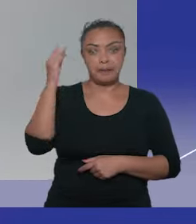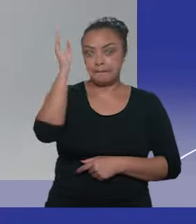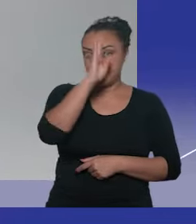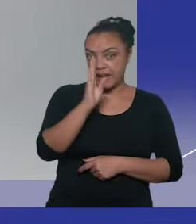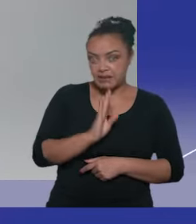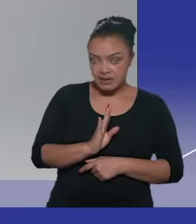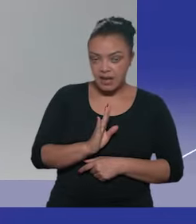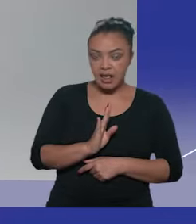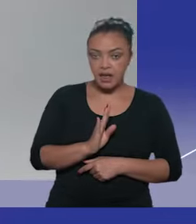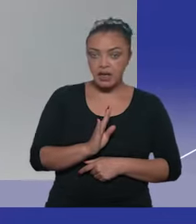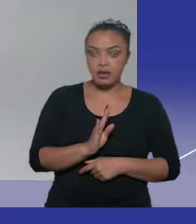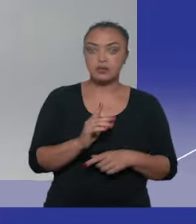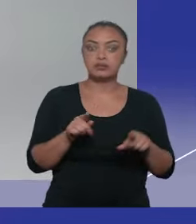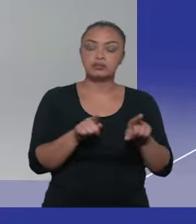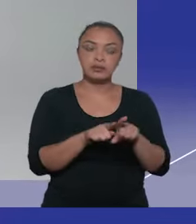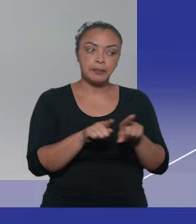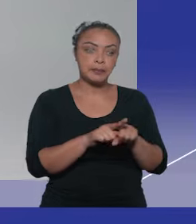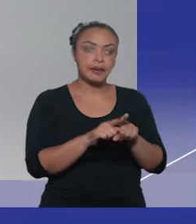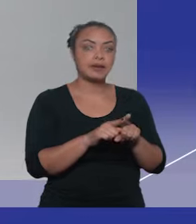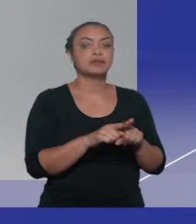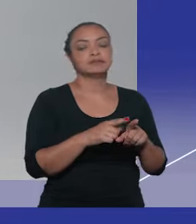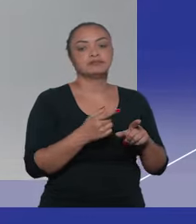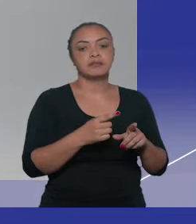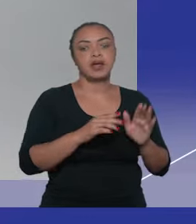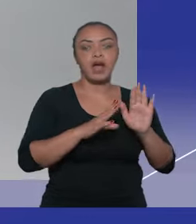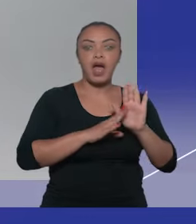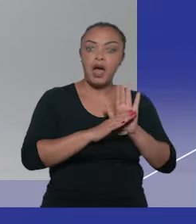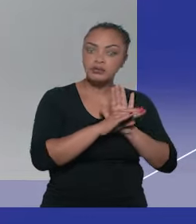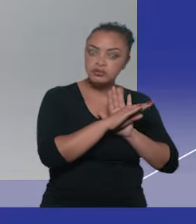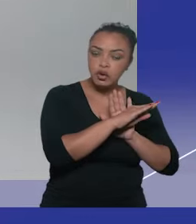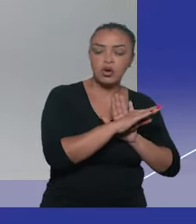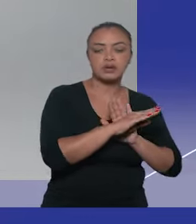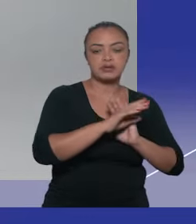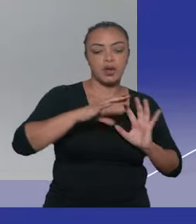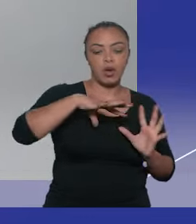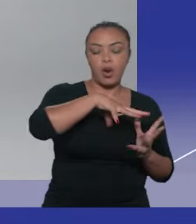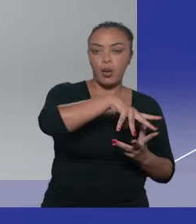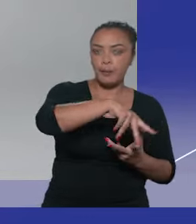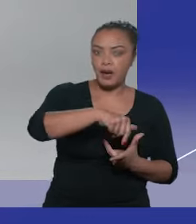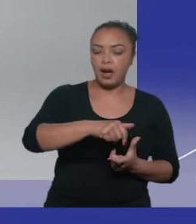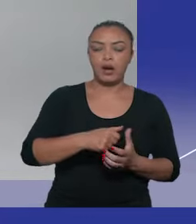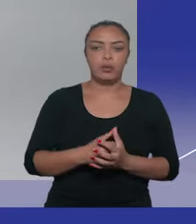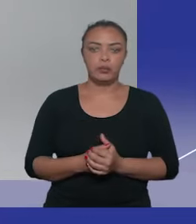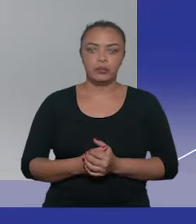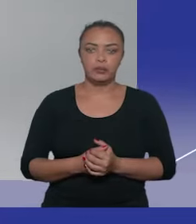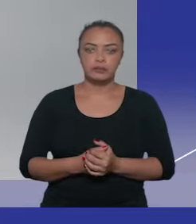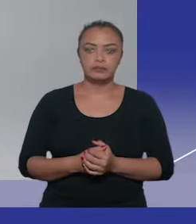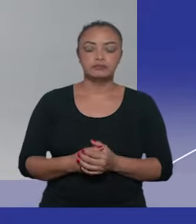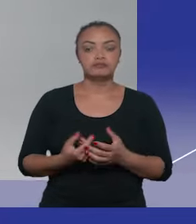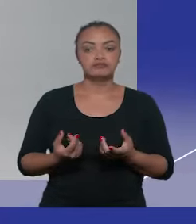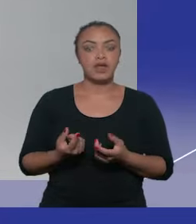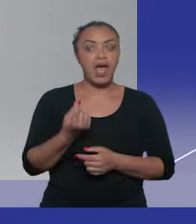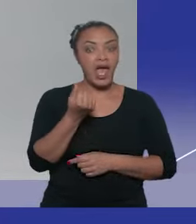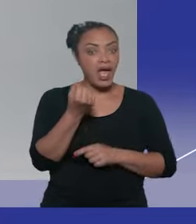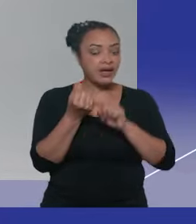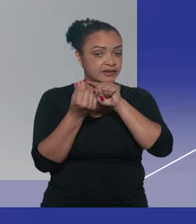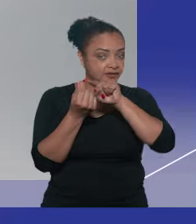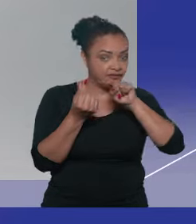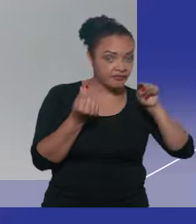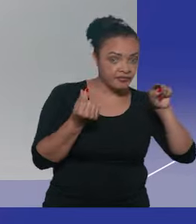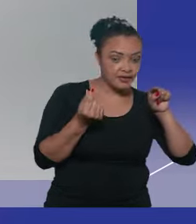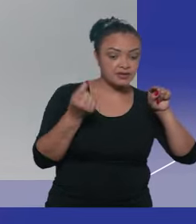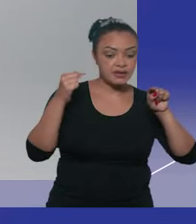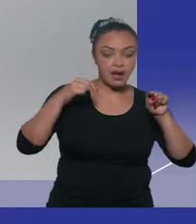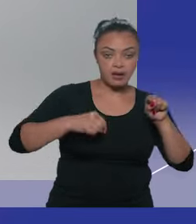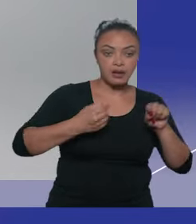mercado brasileiro vis-à-vis o mercado de ações global, o mercado de renda